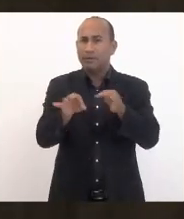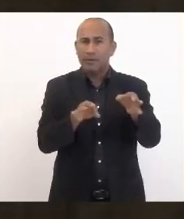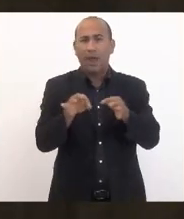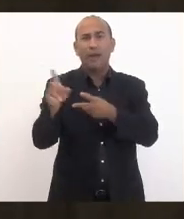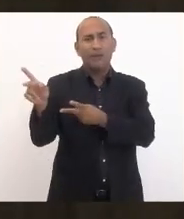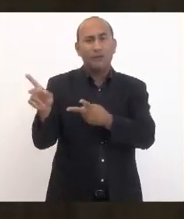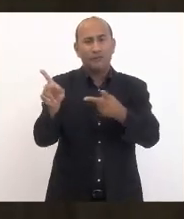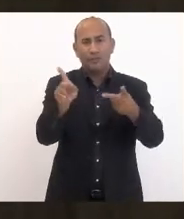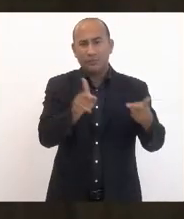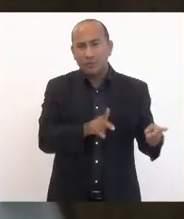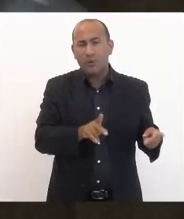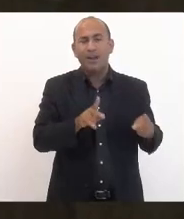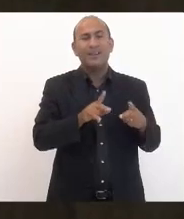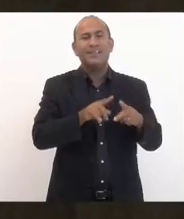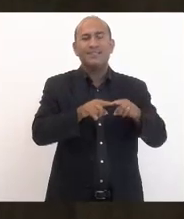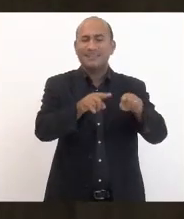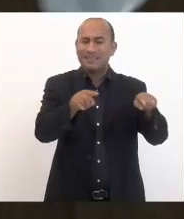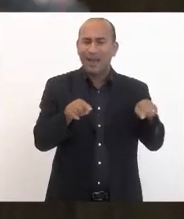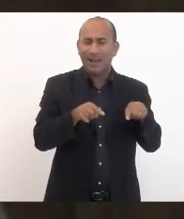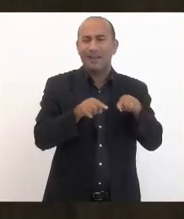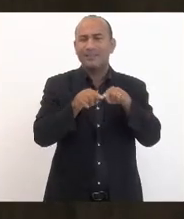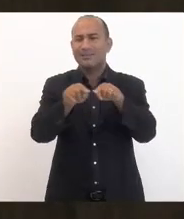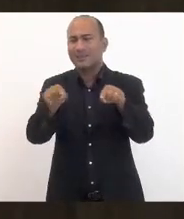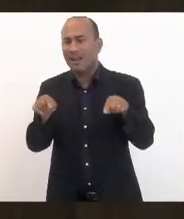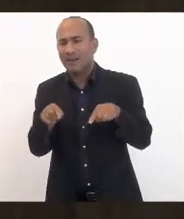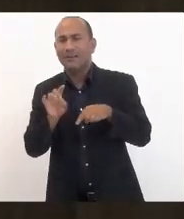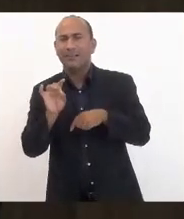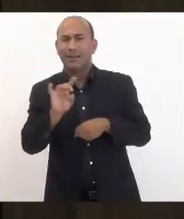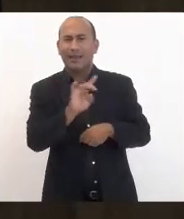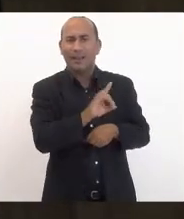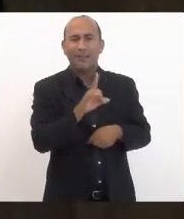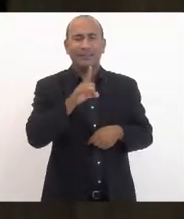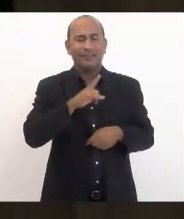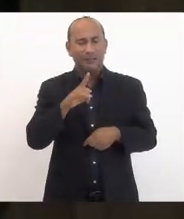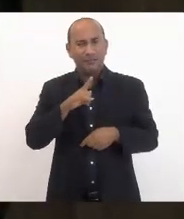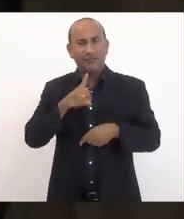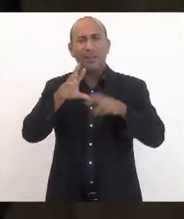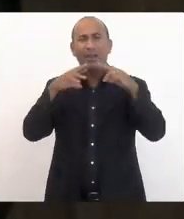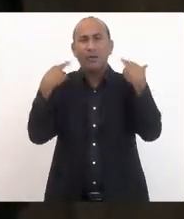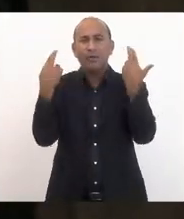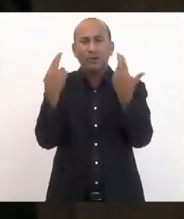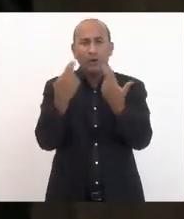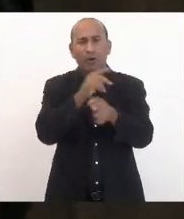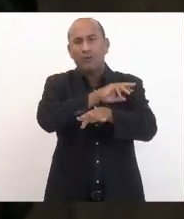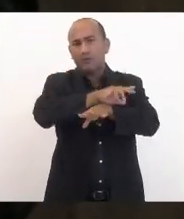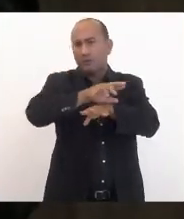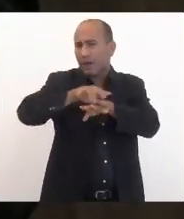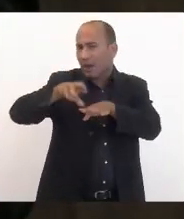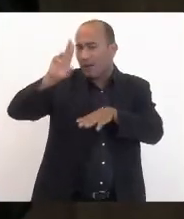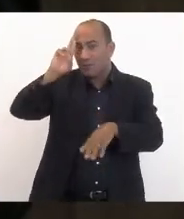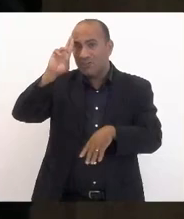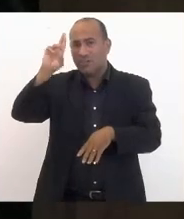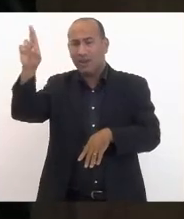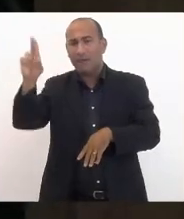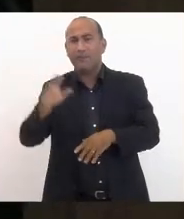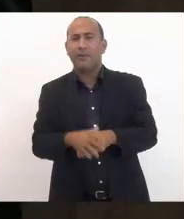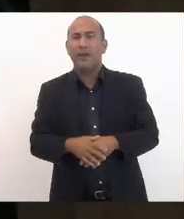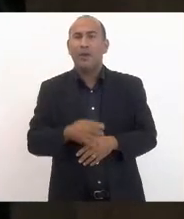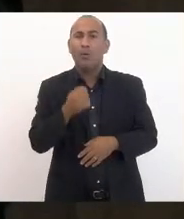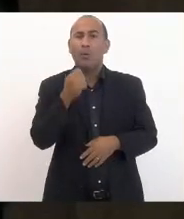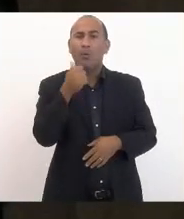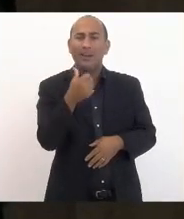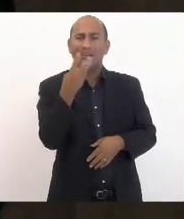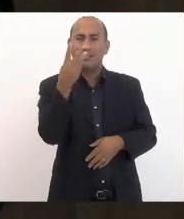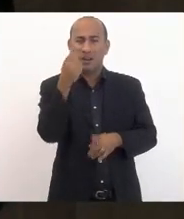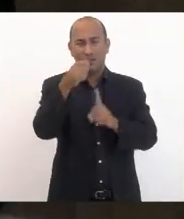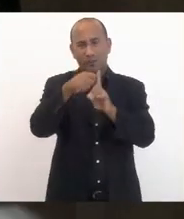visitou gabinete por gabinete, tivemos diversas reuniões nas lideranças, foram quase